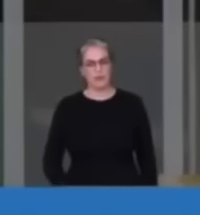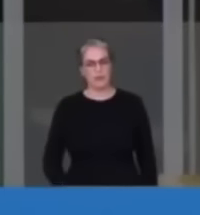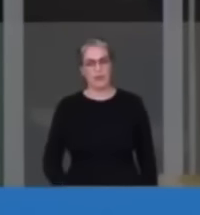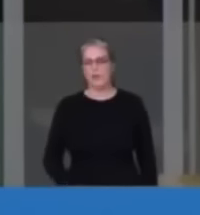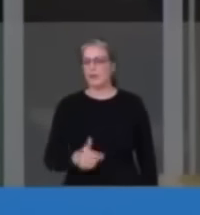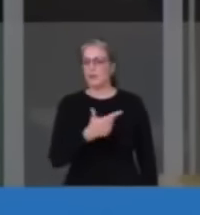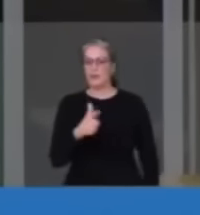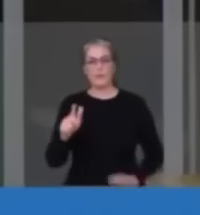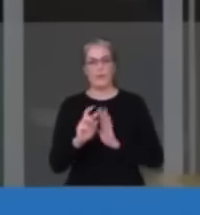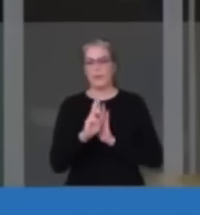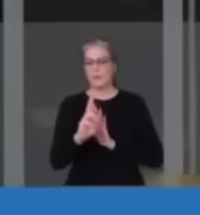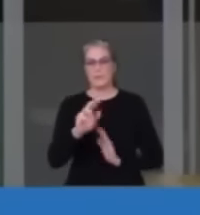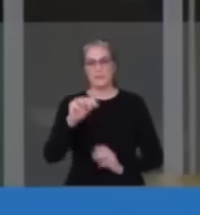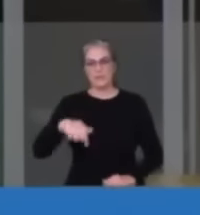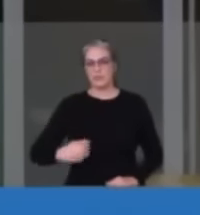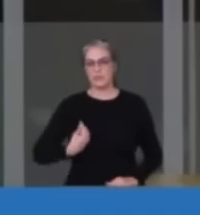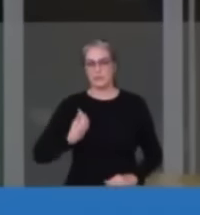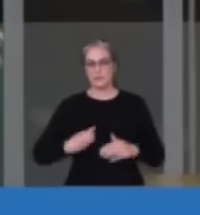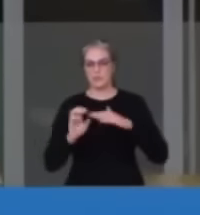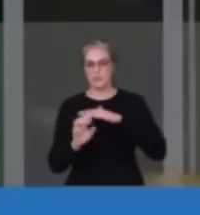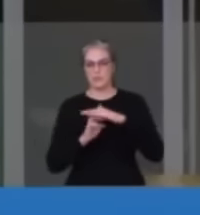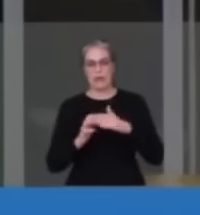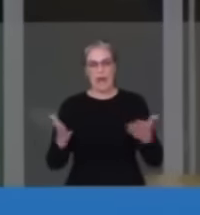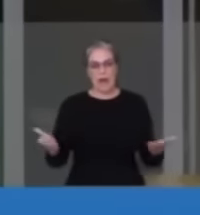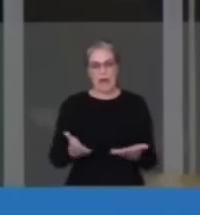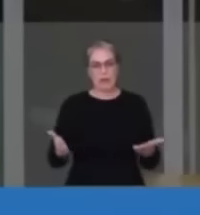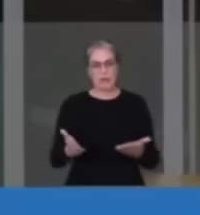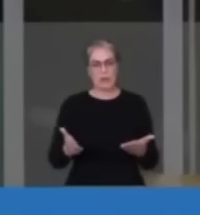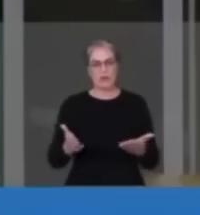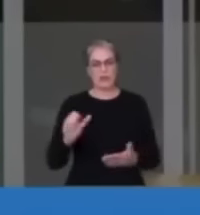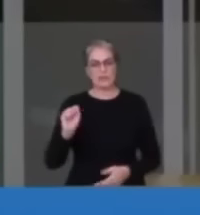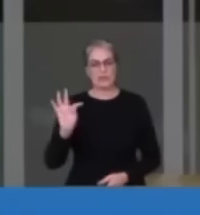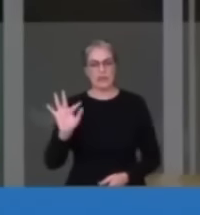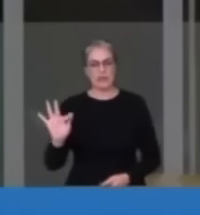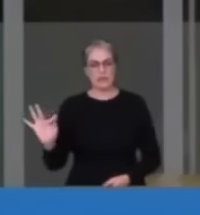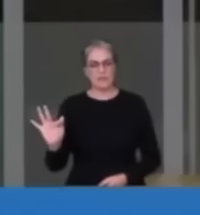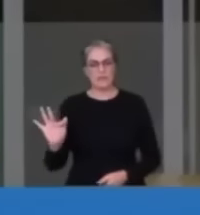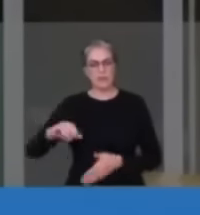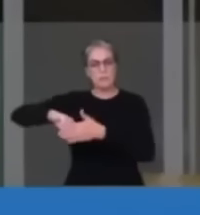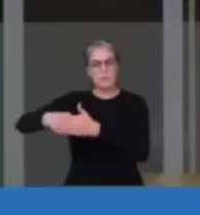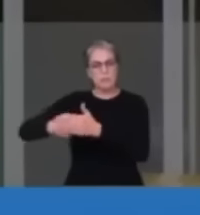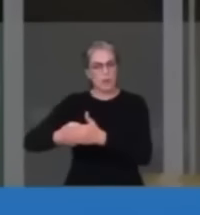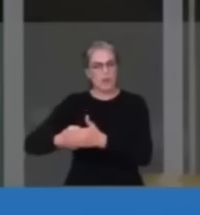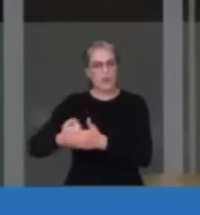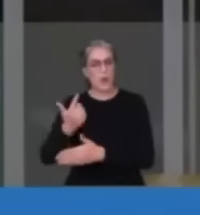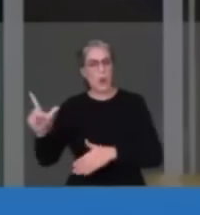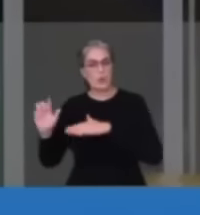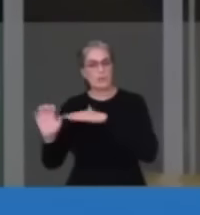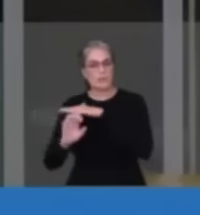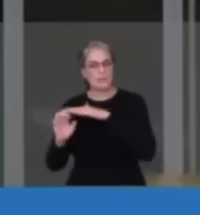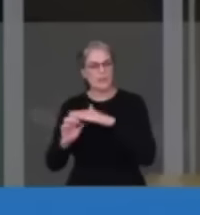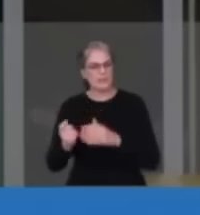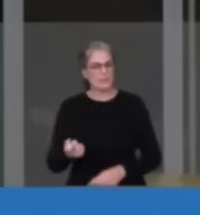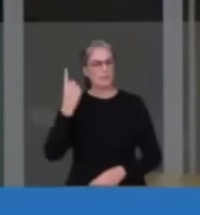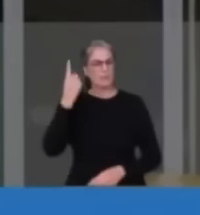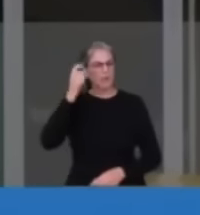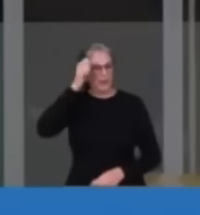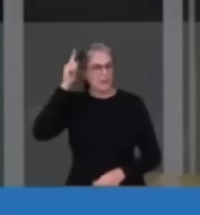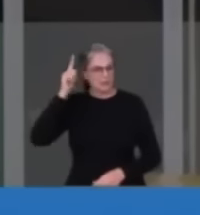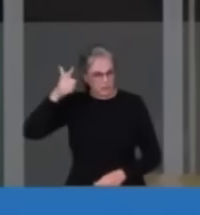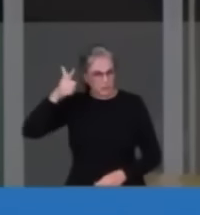ó vou deixar ele falando sem áudio ali porque ele tá pedindo o o impeachment de 11 ministros do